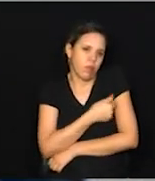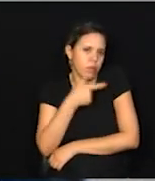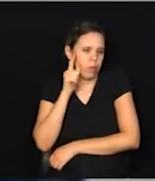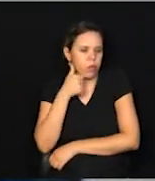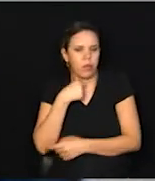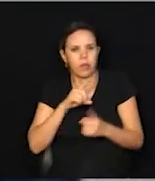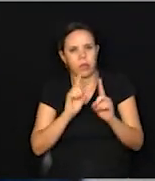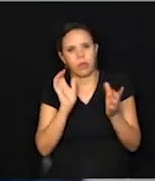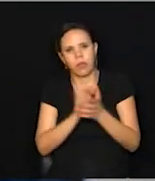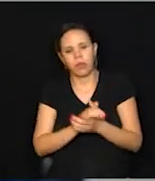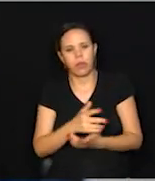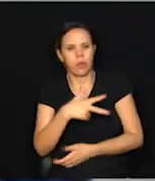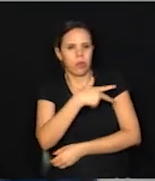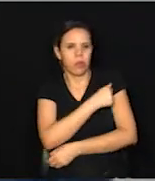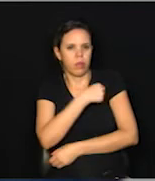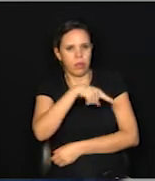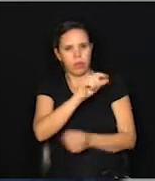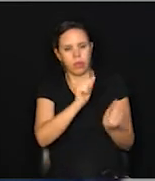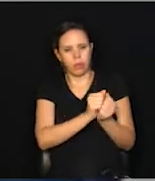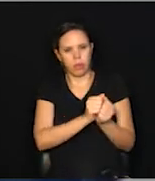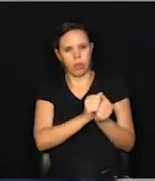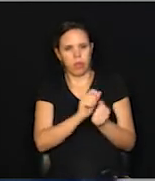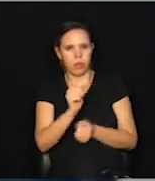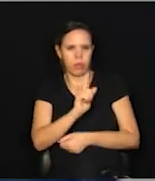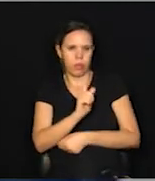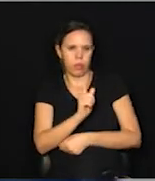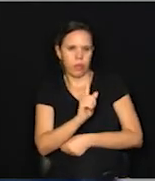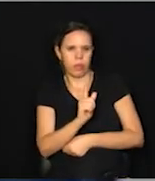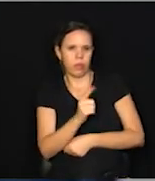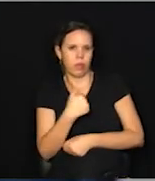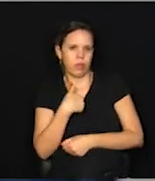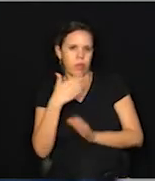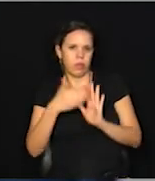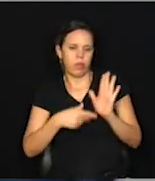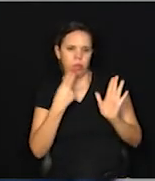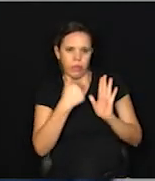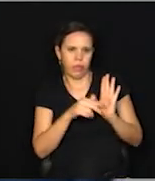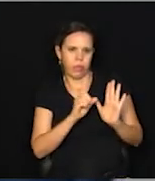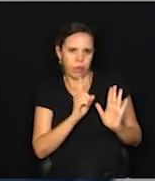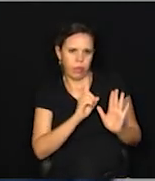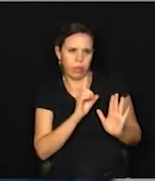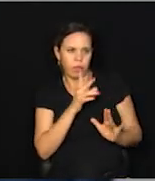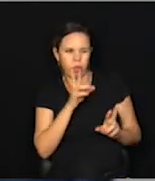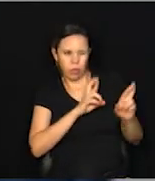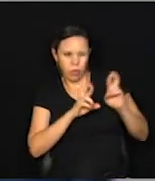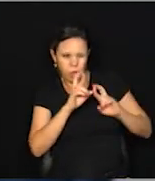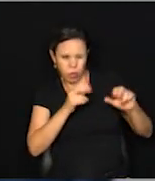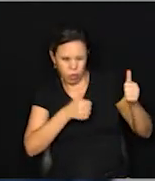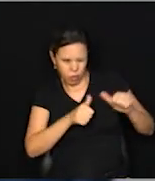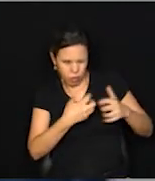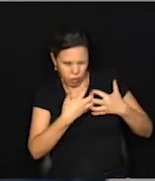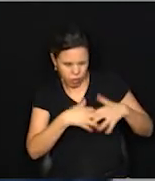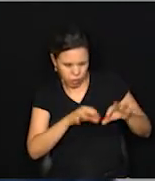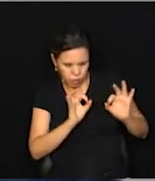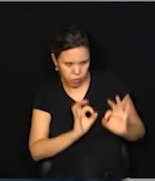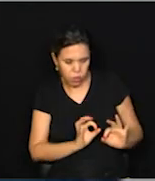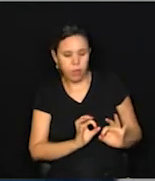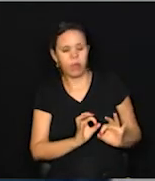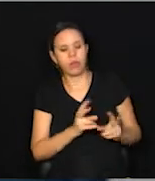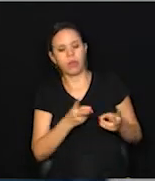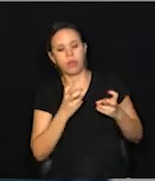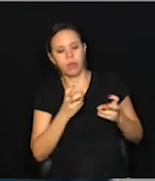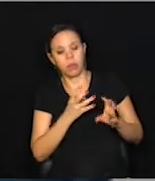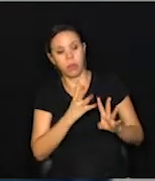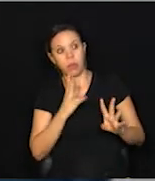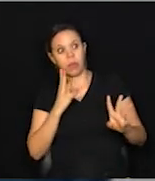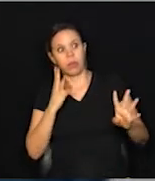foi tomar a vacina, eu fui com ela, obviamente sem me identificar, só para ver como é que tudo estava funcionando. Eu peguei uma